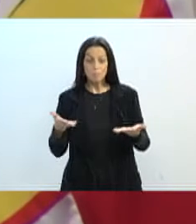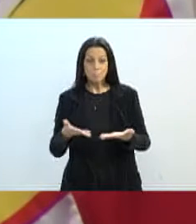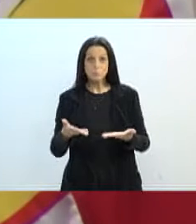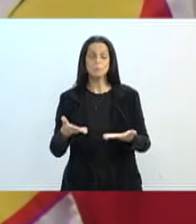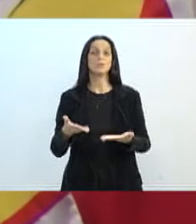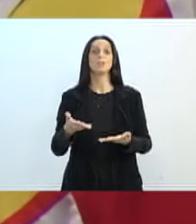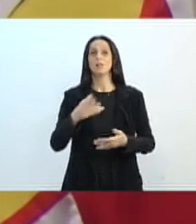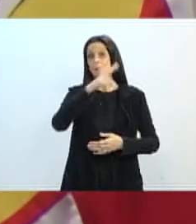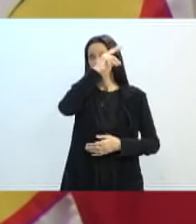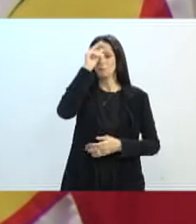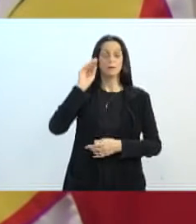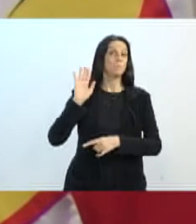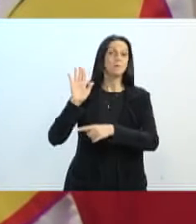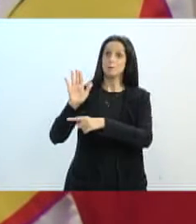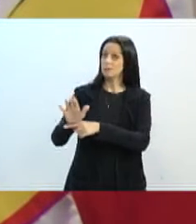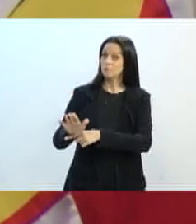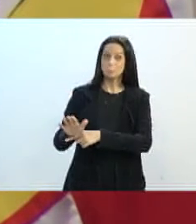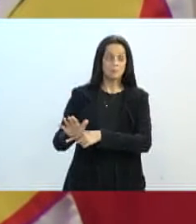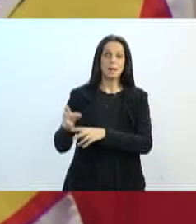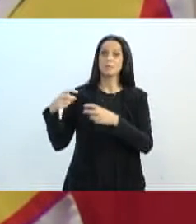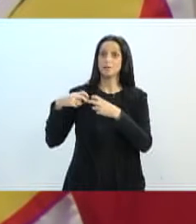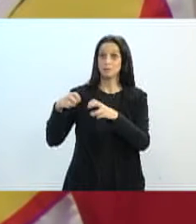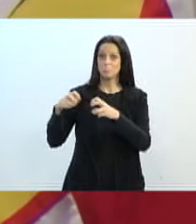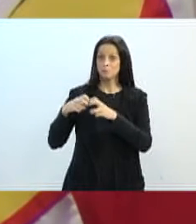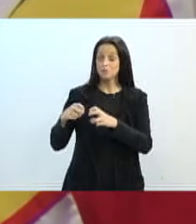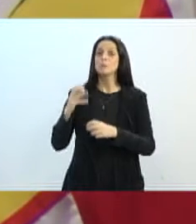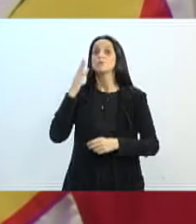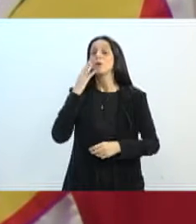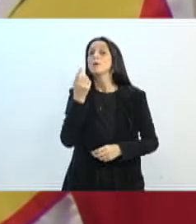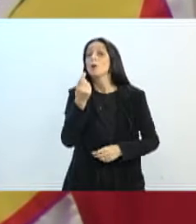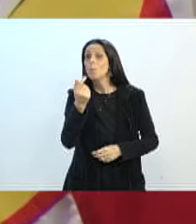em Blumenau giraria em torno dos R$ 7,00.